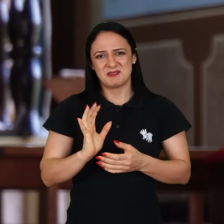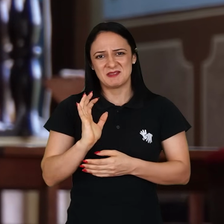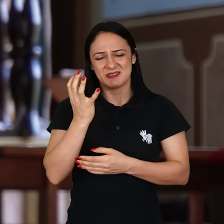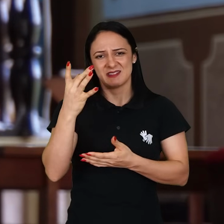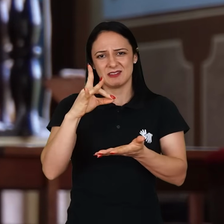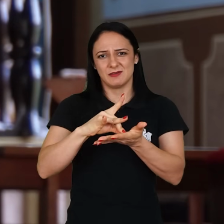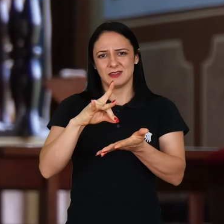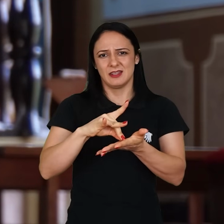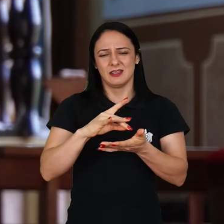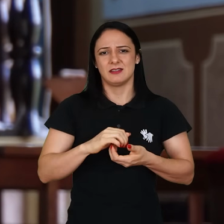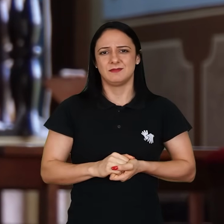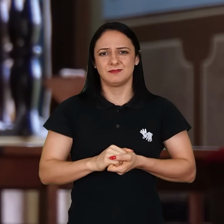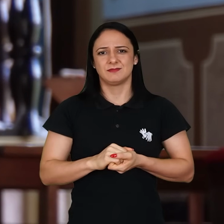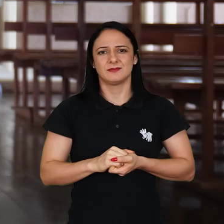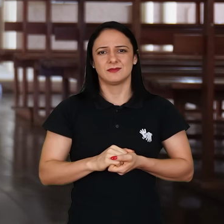foi.